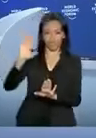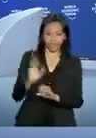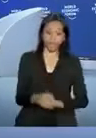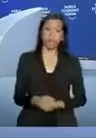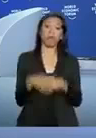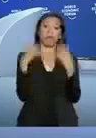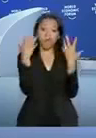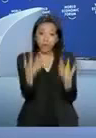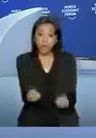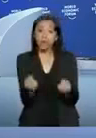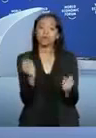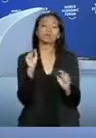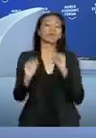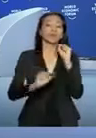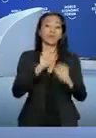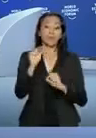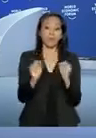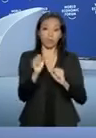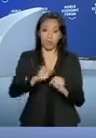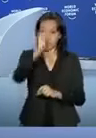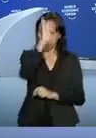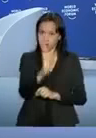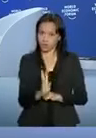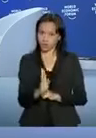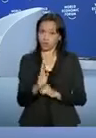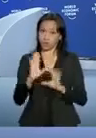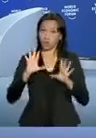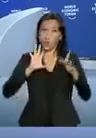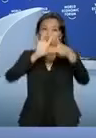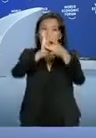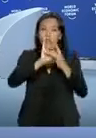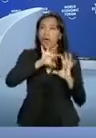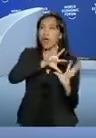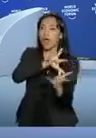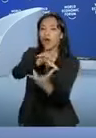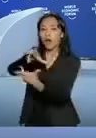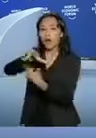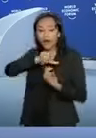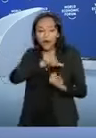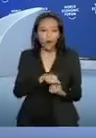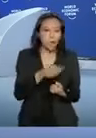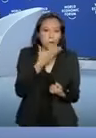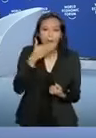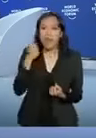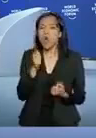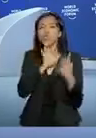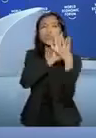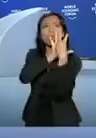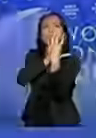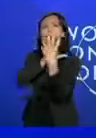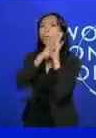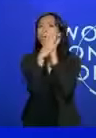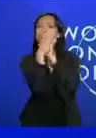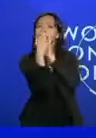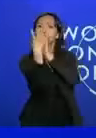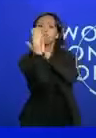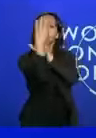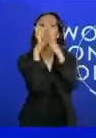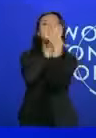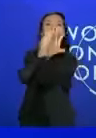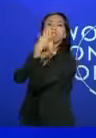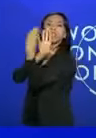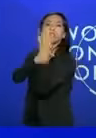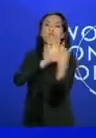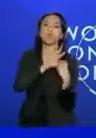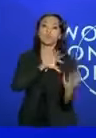isso, buscaremos integrar o Brasil ao mundo por meio da incorporação das melhores práticas internacionais, como aquelas